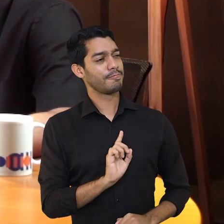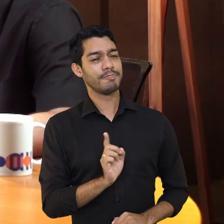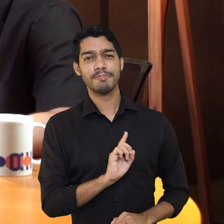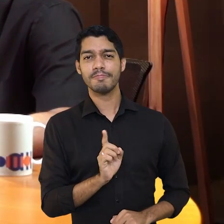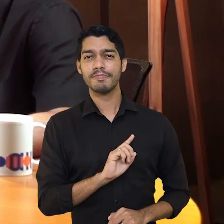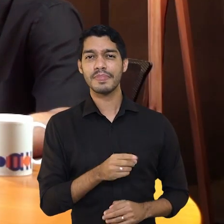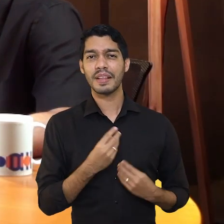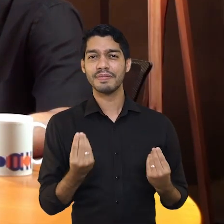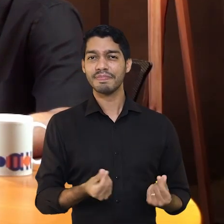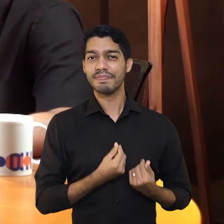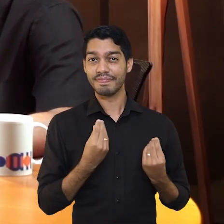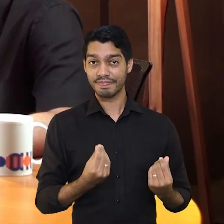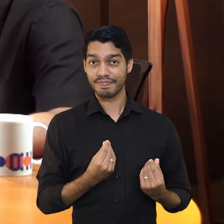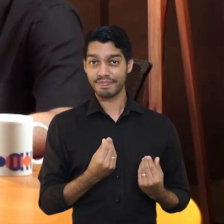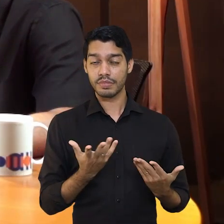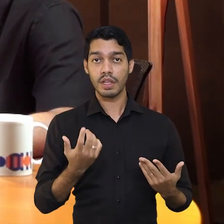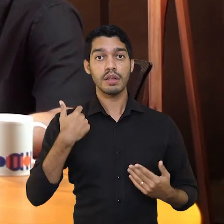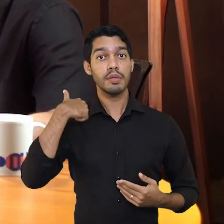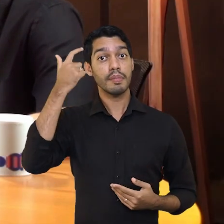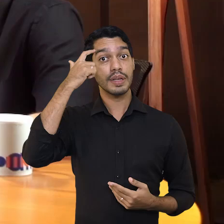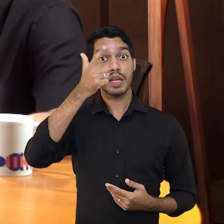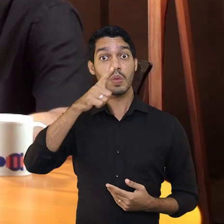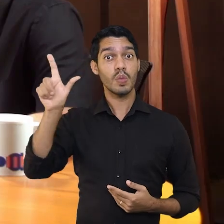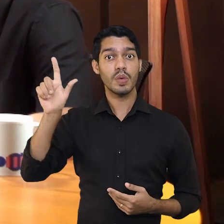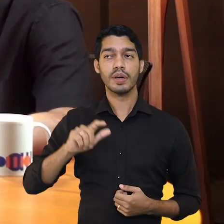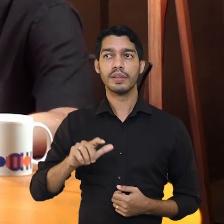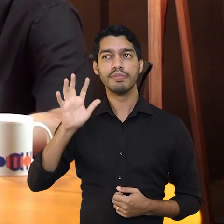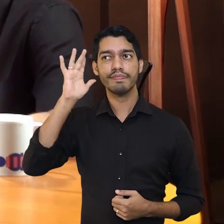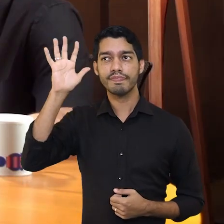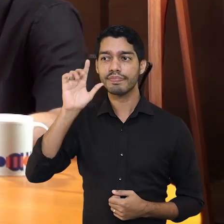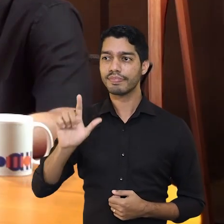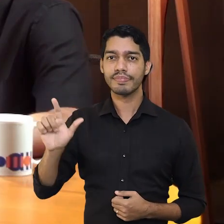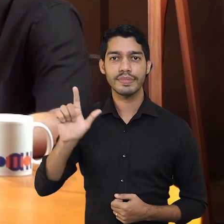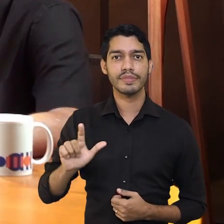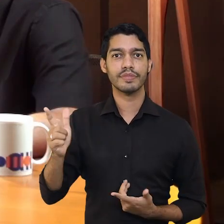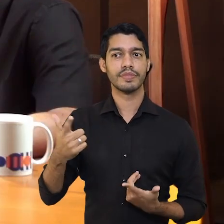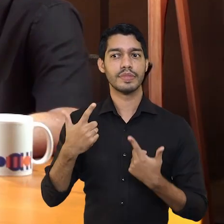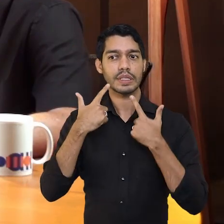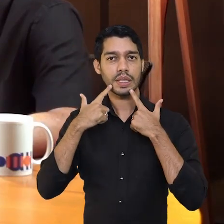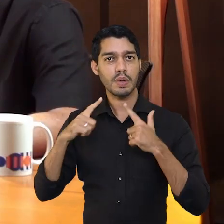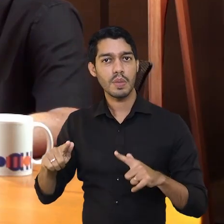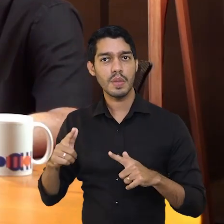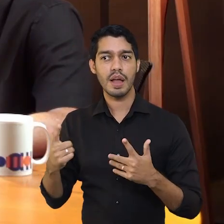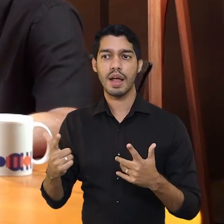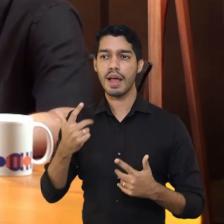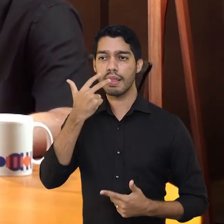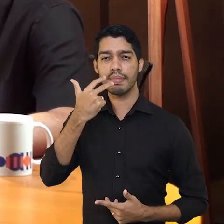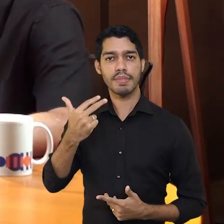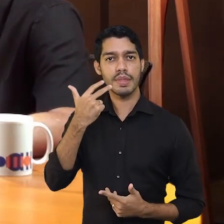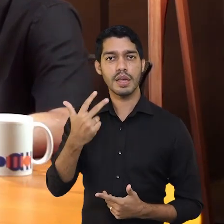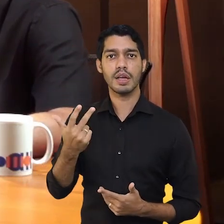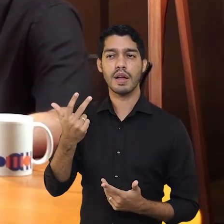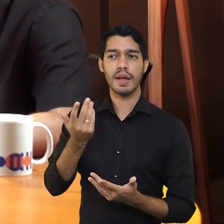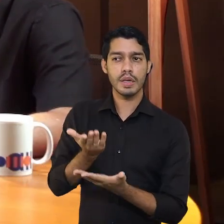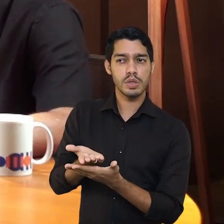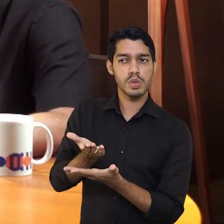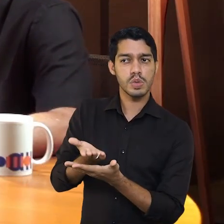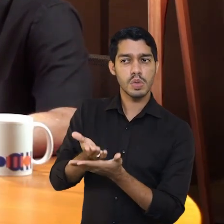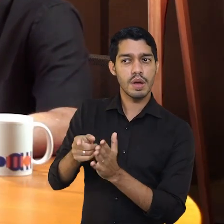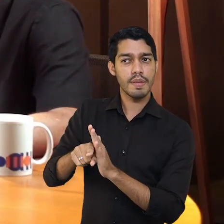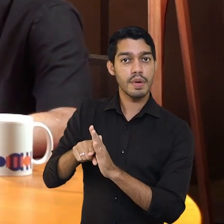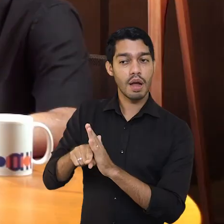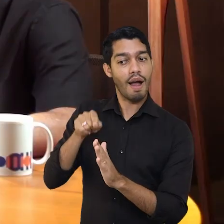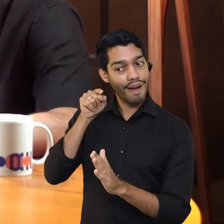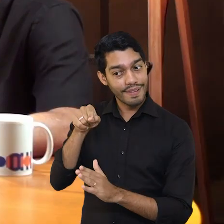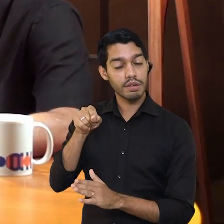pensava em poder estar em contato com a literatura, com as palavras, e com a linguagem, e com a língua, e pensar sobre isso era uma coisa